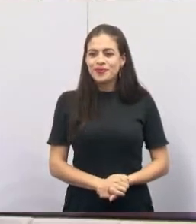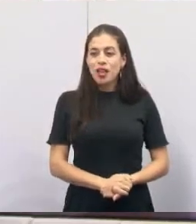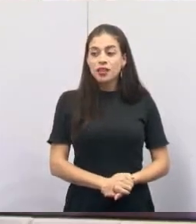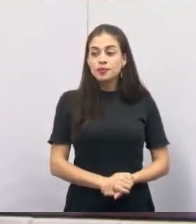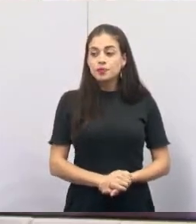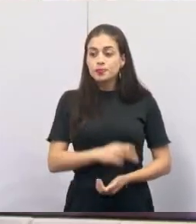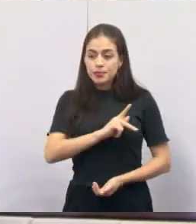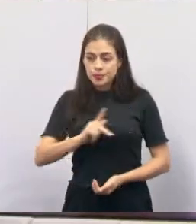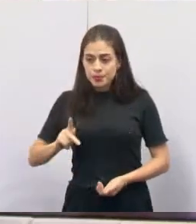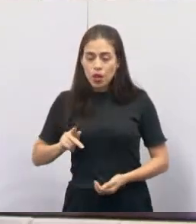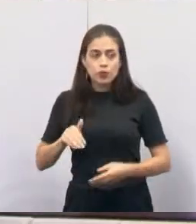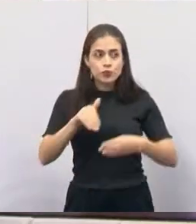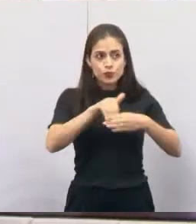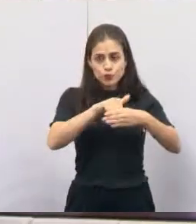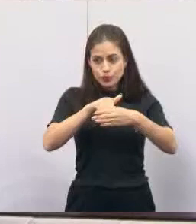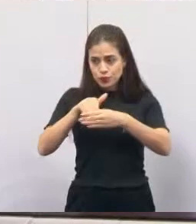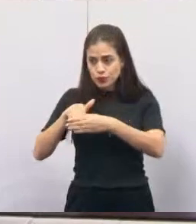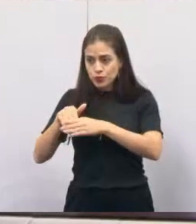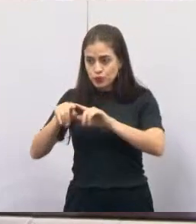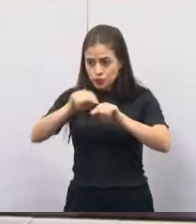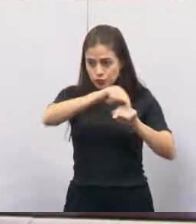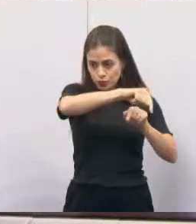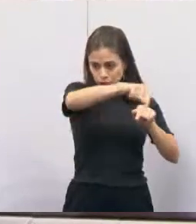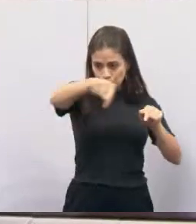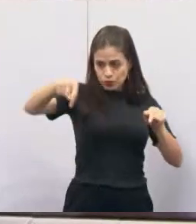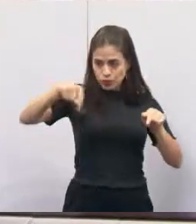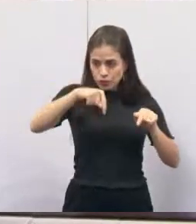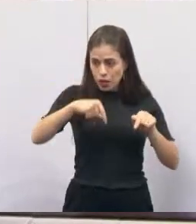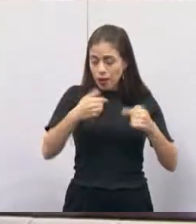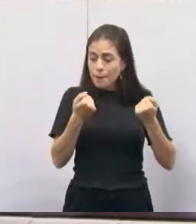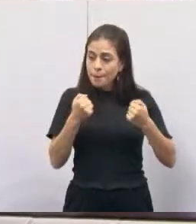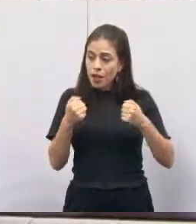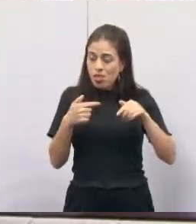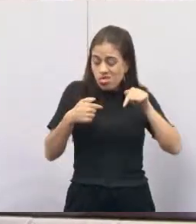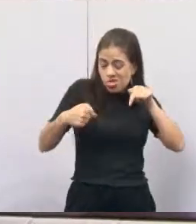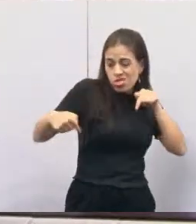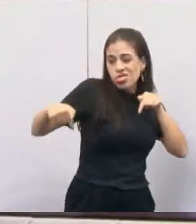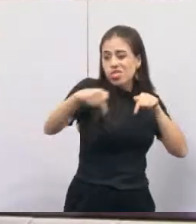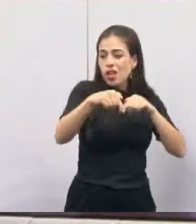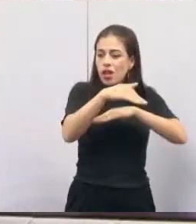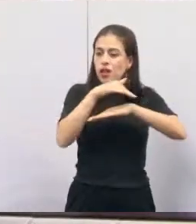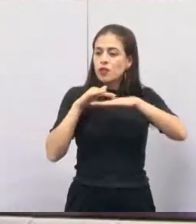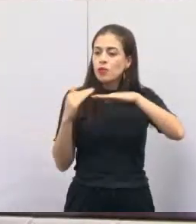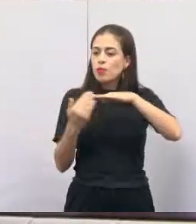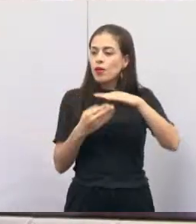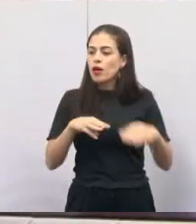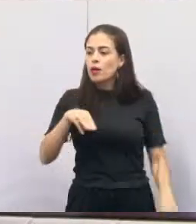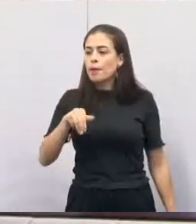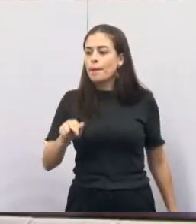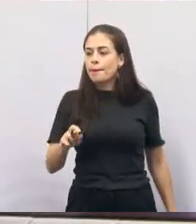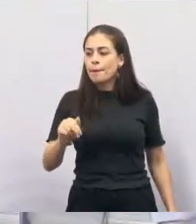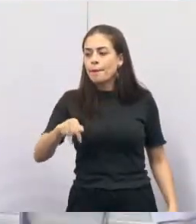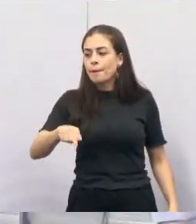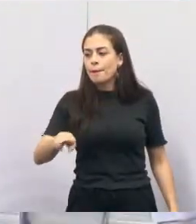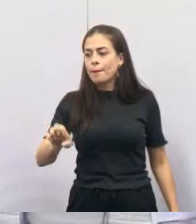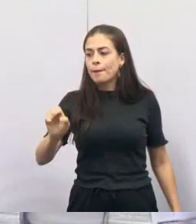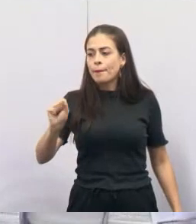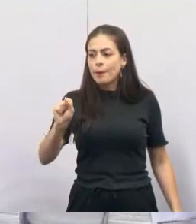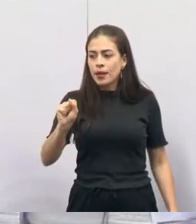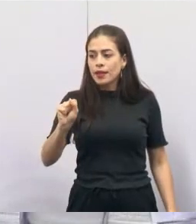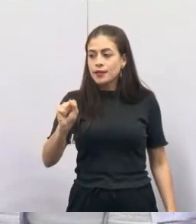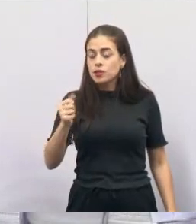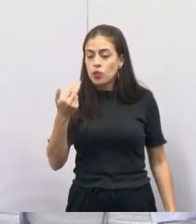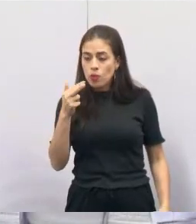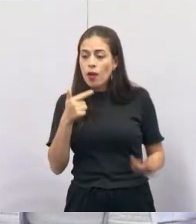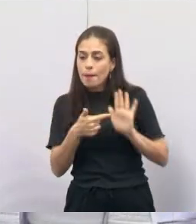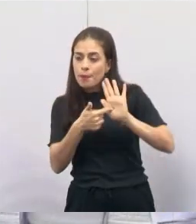rotatória, ela tem que sair do Jardim dos Marquês ali e fazer aquela rotatória. Ela está muito na frente. Então, eu quero mostrar a foto